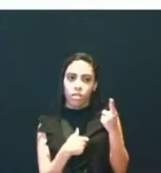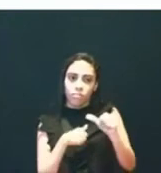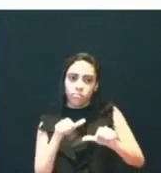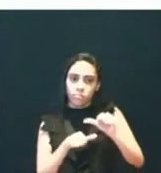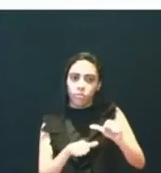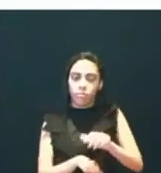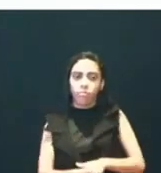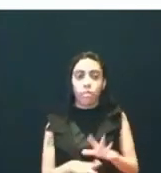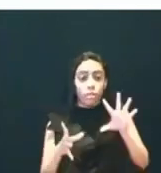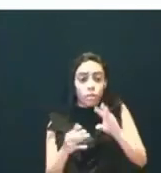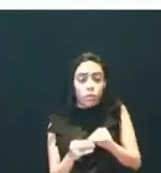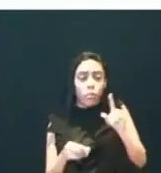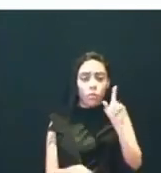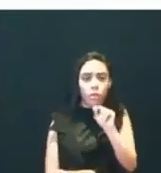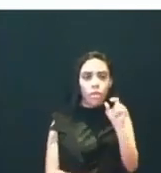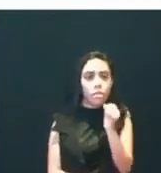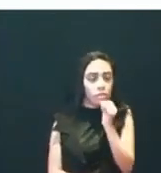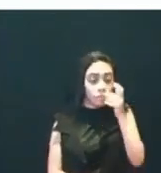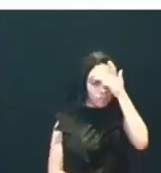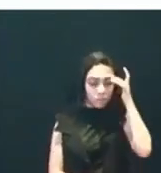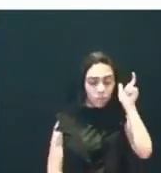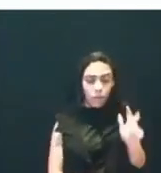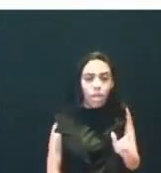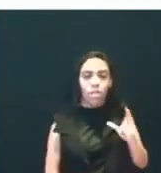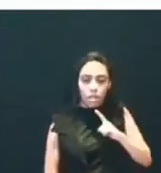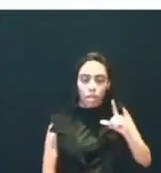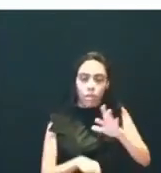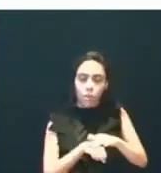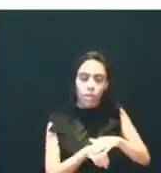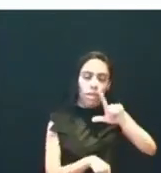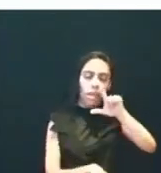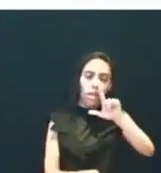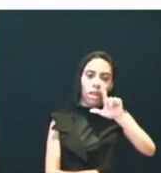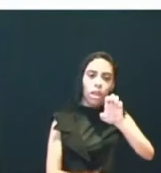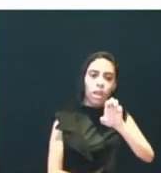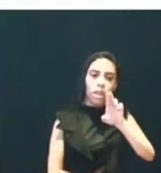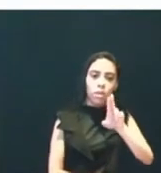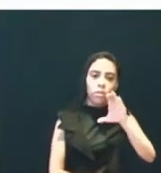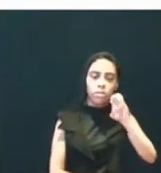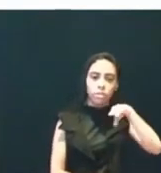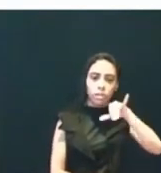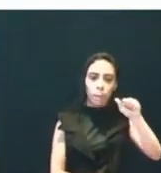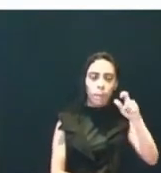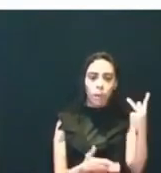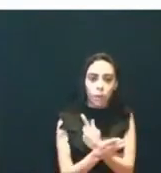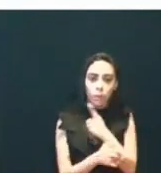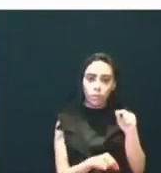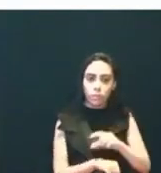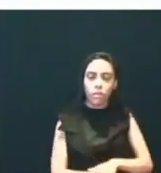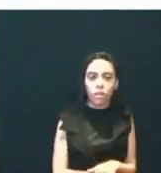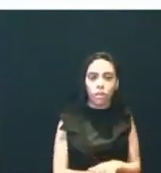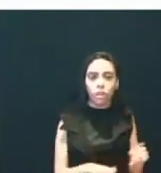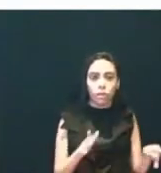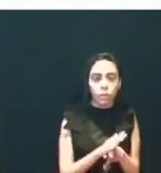em resumo, quando a gente tem um paciente com leucemia, o objetivo do tratamento é atingir a chamada doença